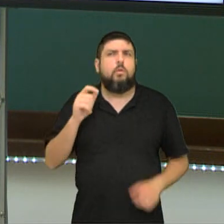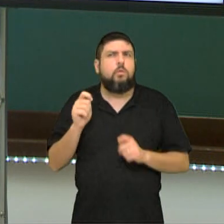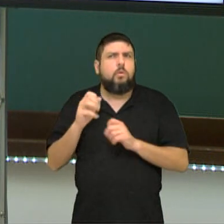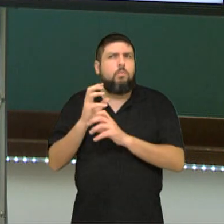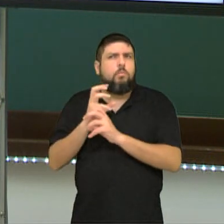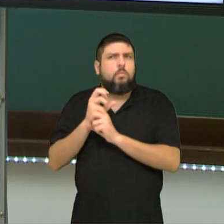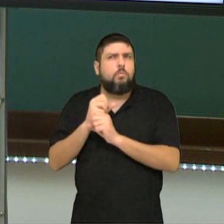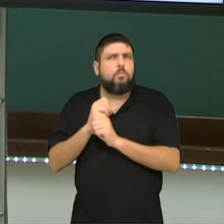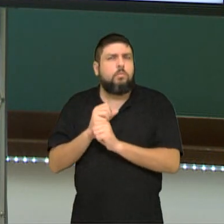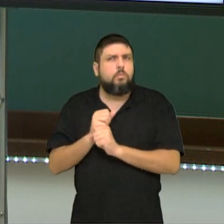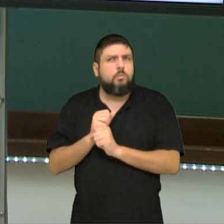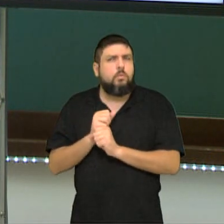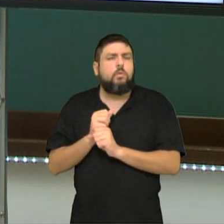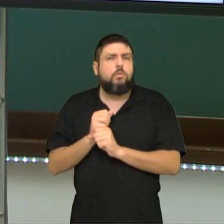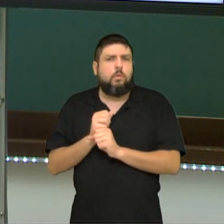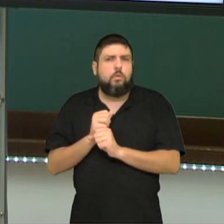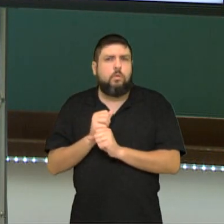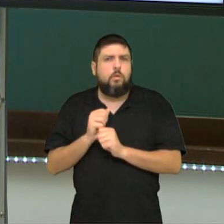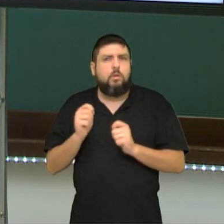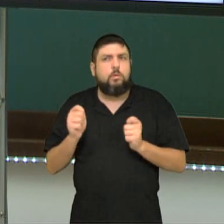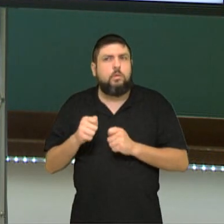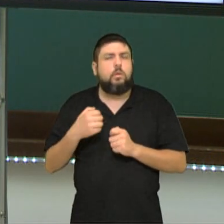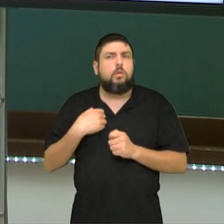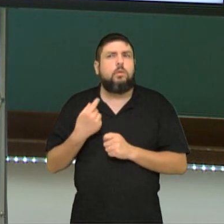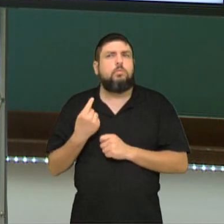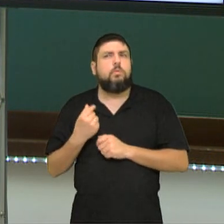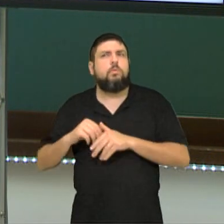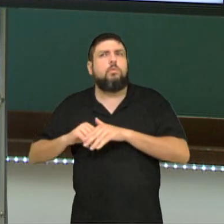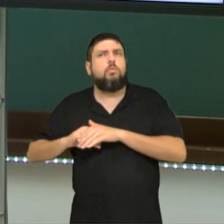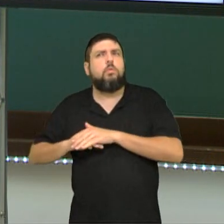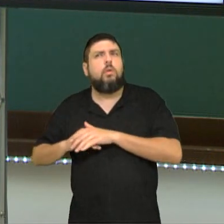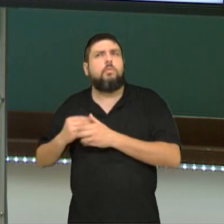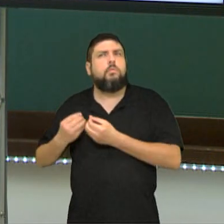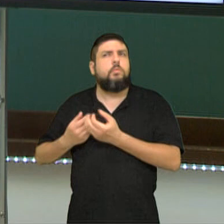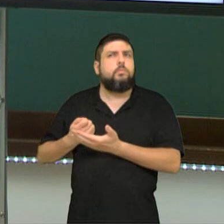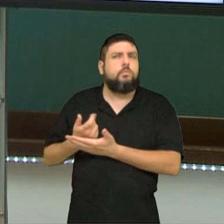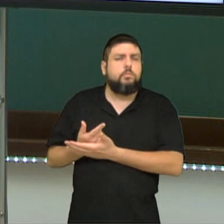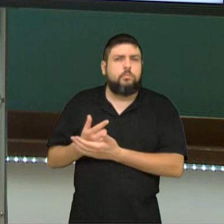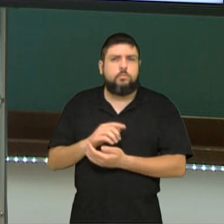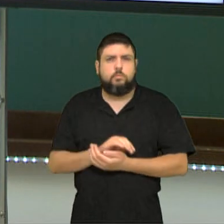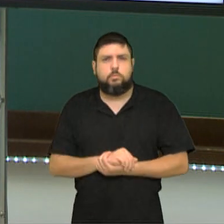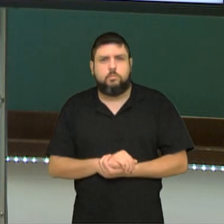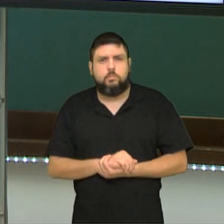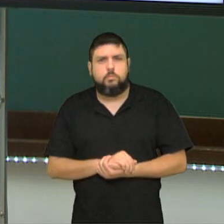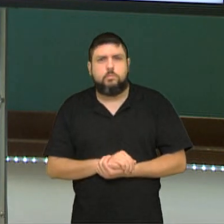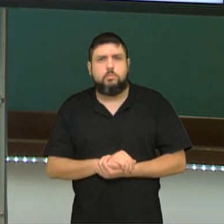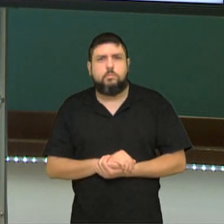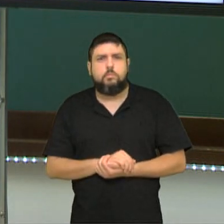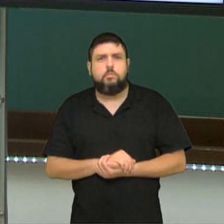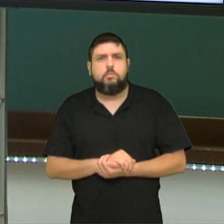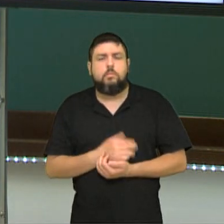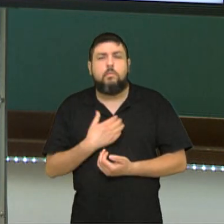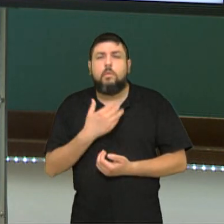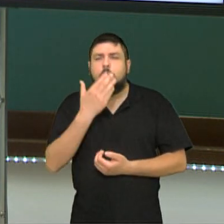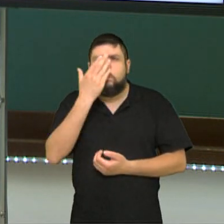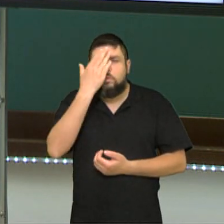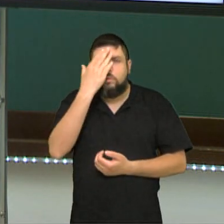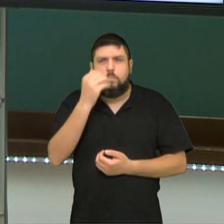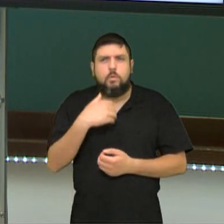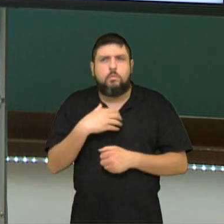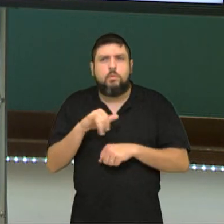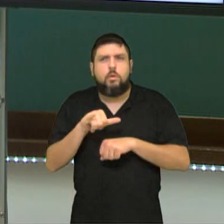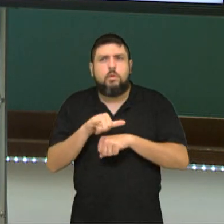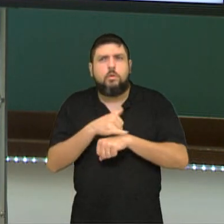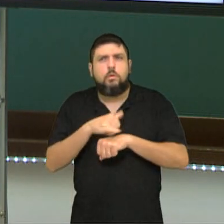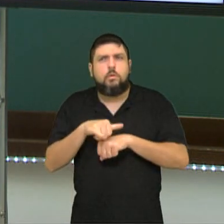uma noção do valor que você vai precisar ou daquilo que você está procurando, tá? Sabia que uma boa estratégia para isso é